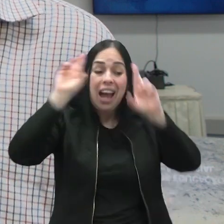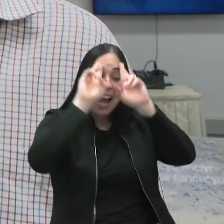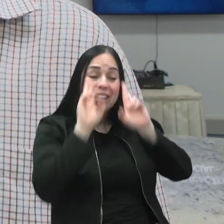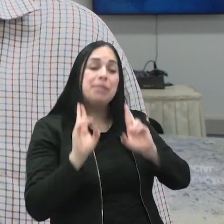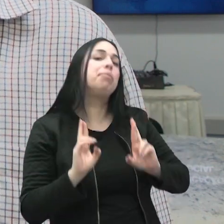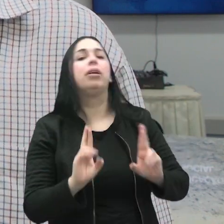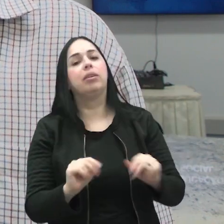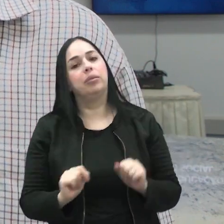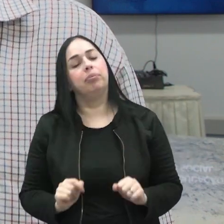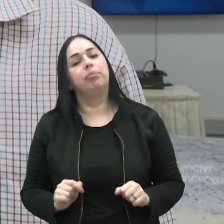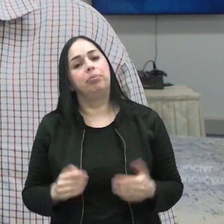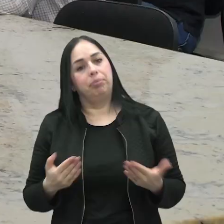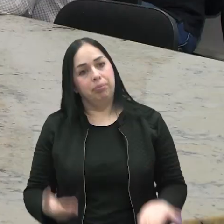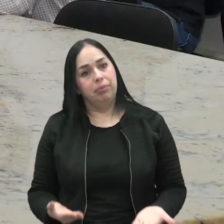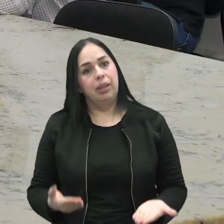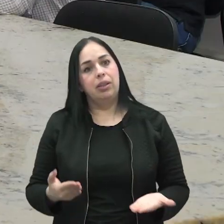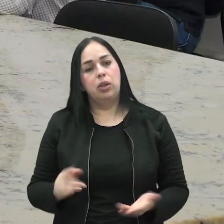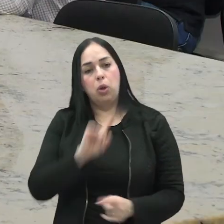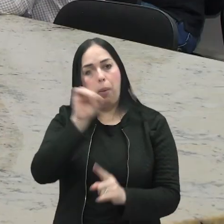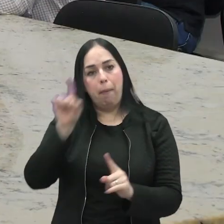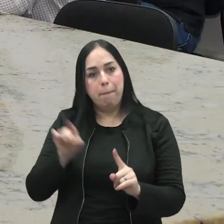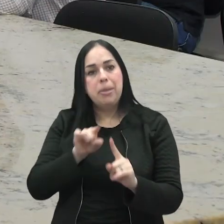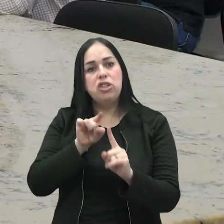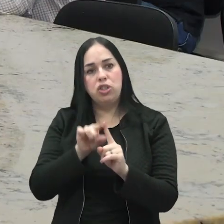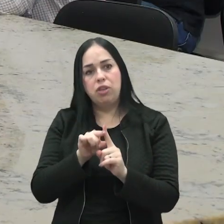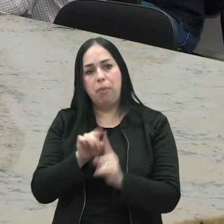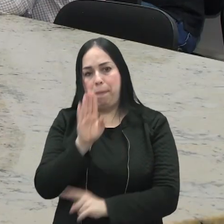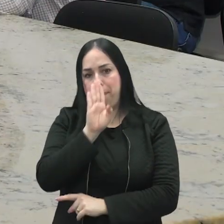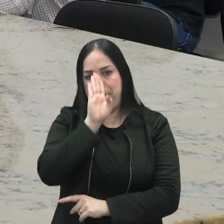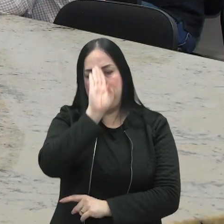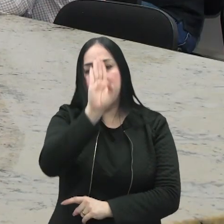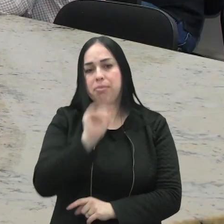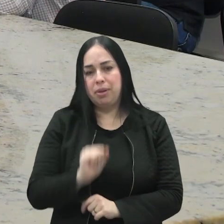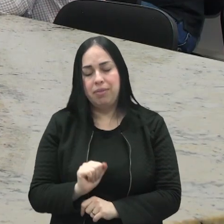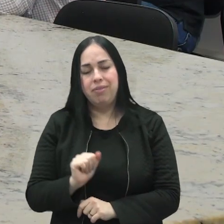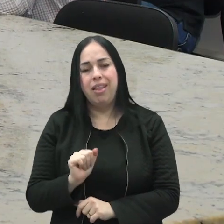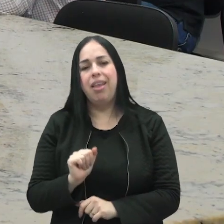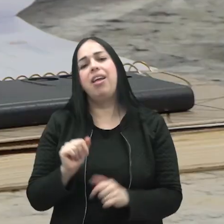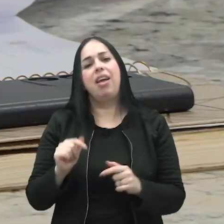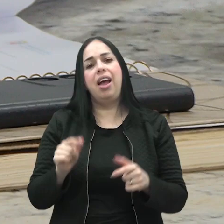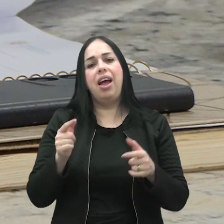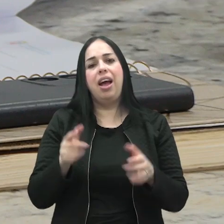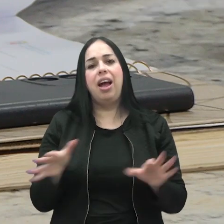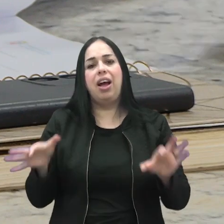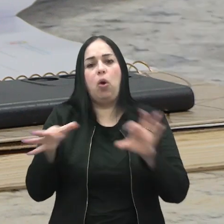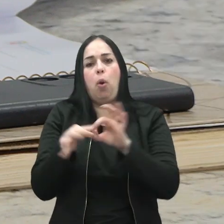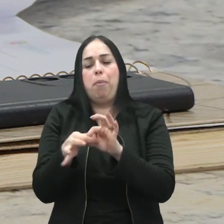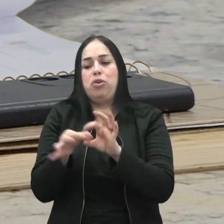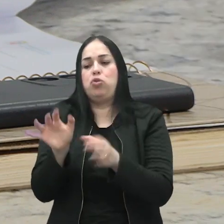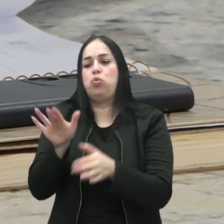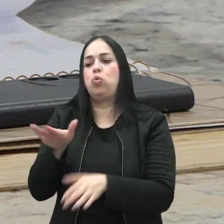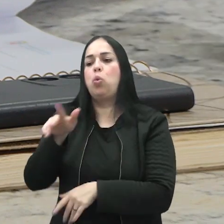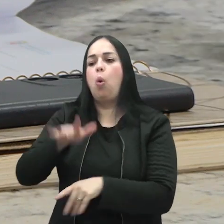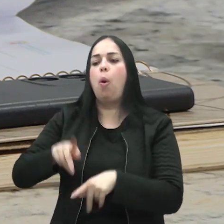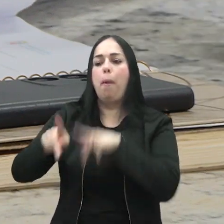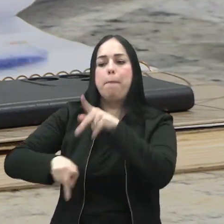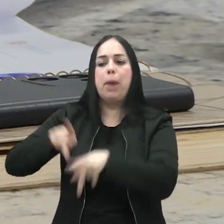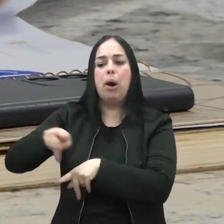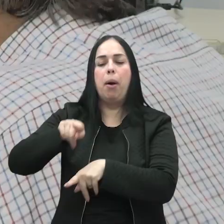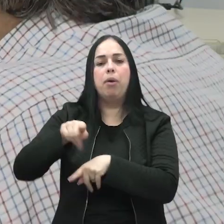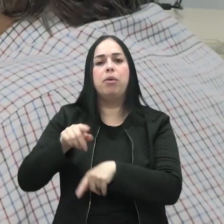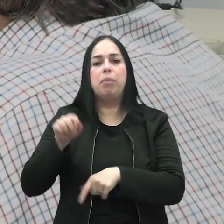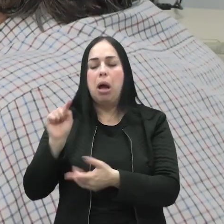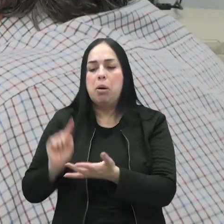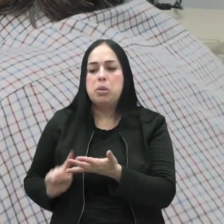saber respeitar as crianças, né? E um dos principais objetivos da Comissão de Educação é trabalhar em conjunto com a